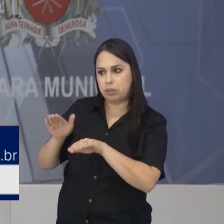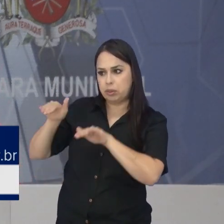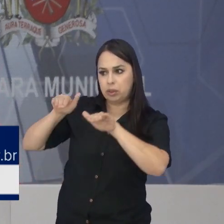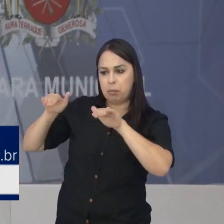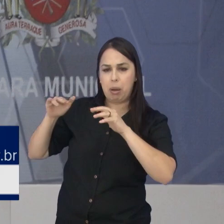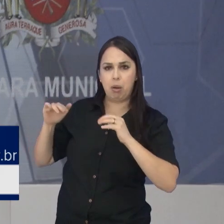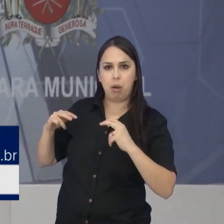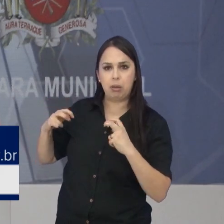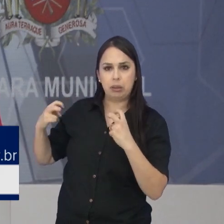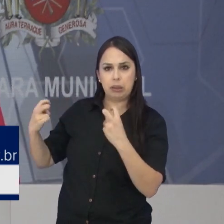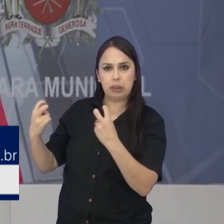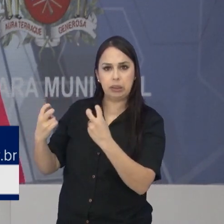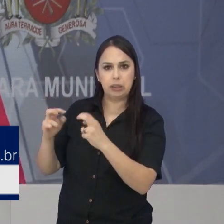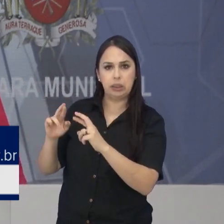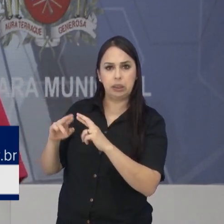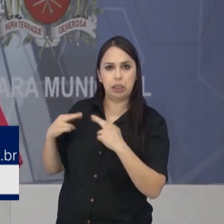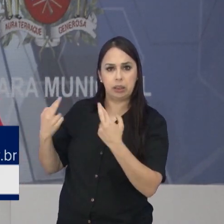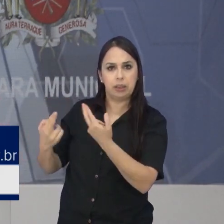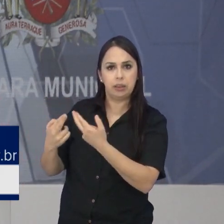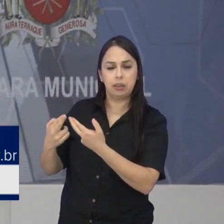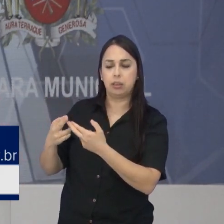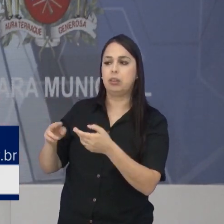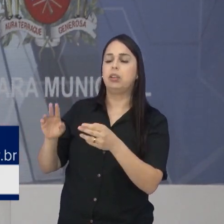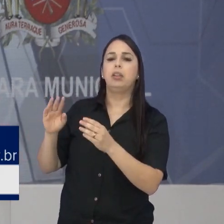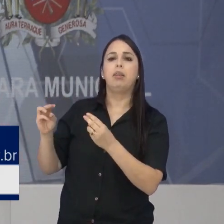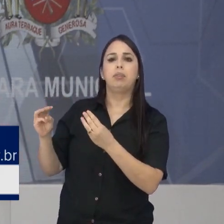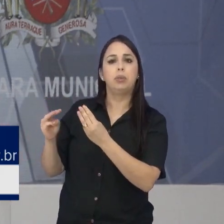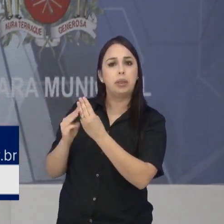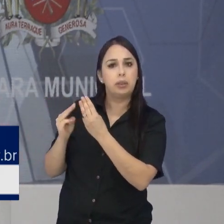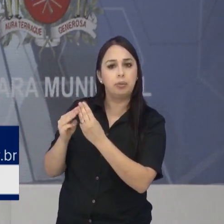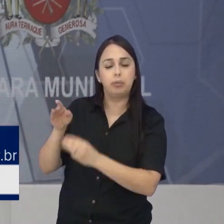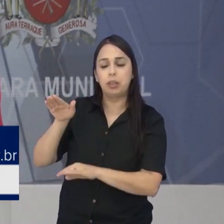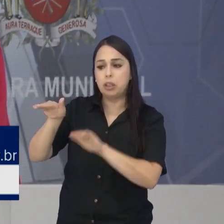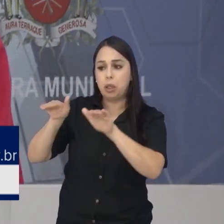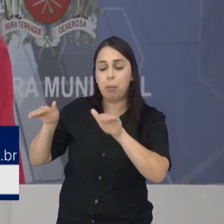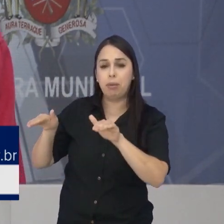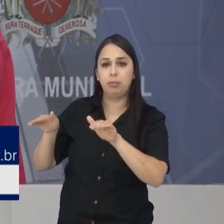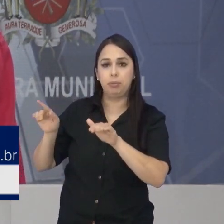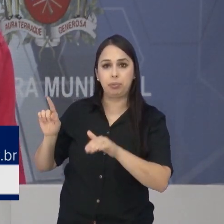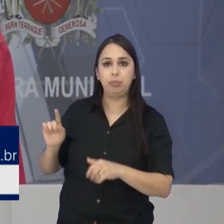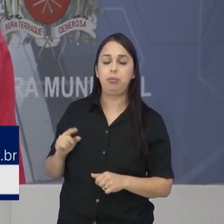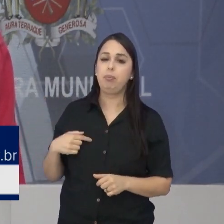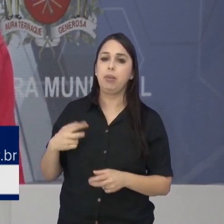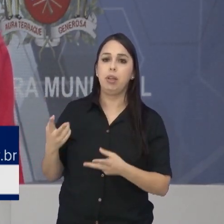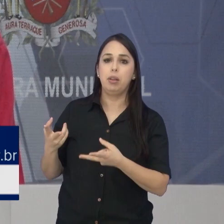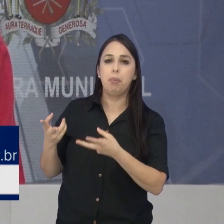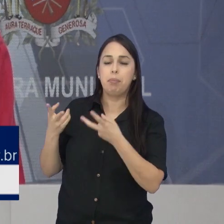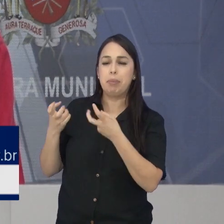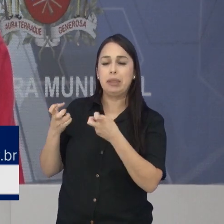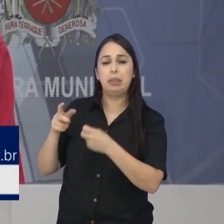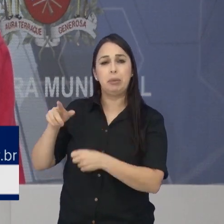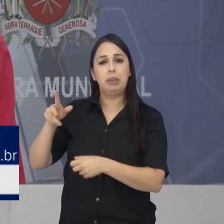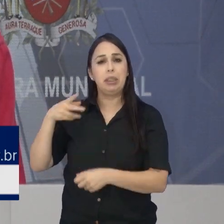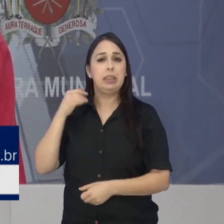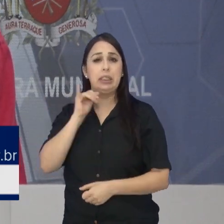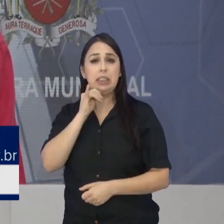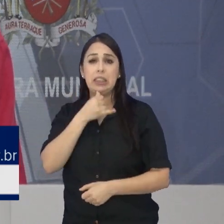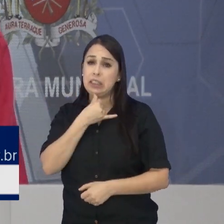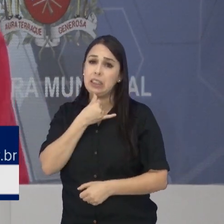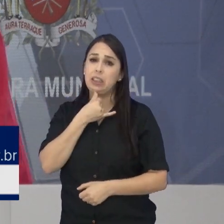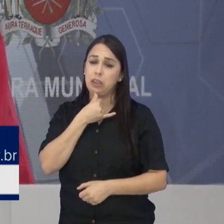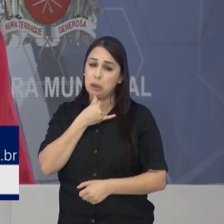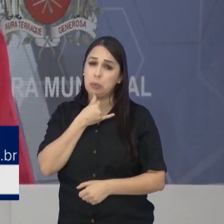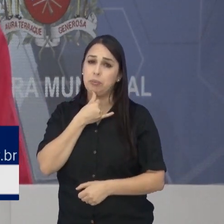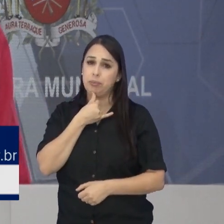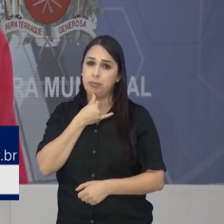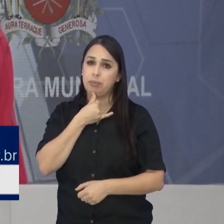pessoas que compõem a Fundação Cultural de São José dos Campos e nós notamos o descontentamento de